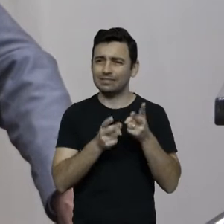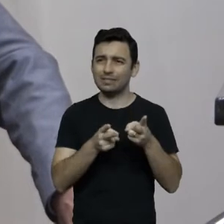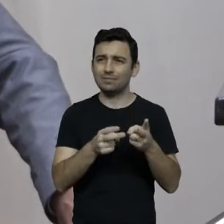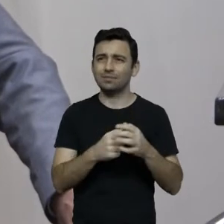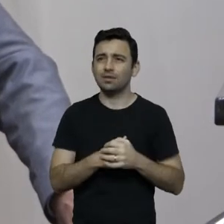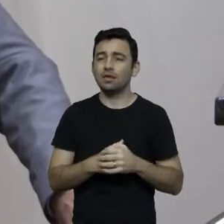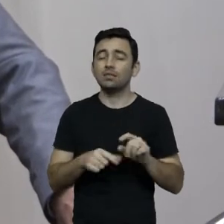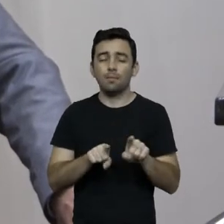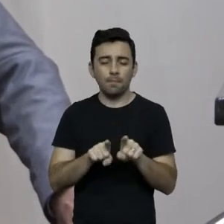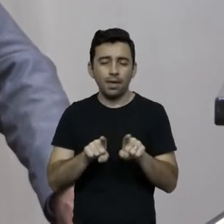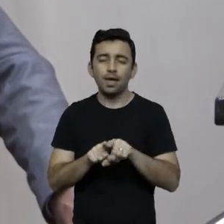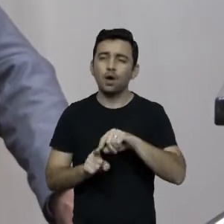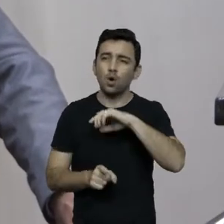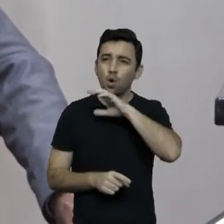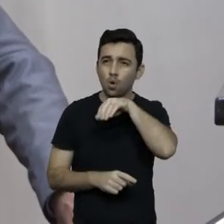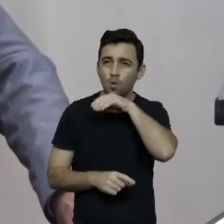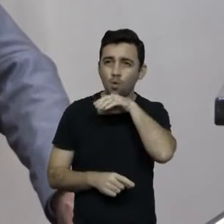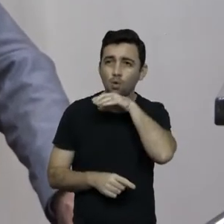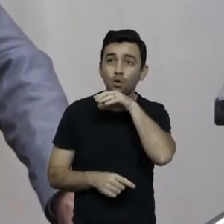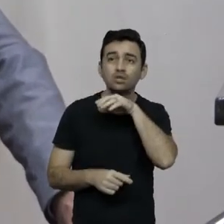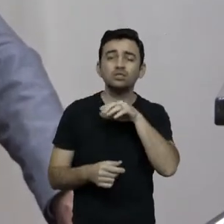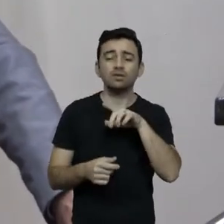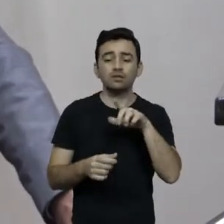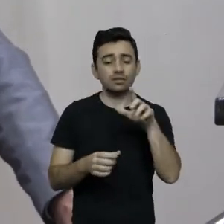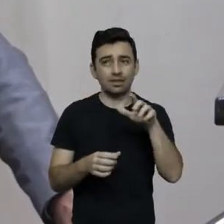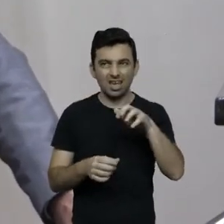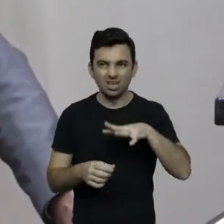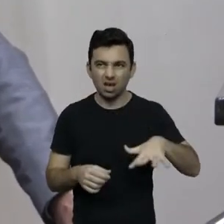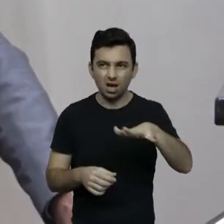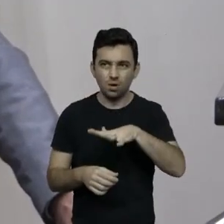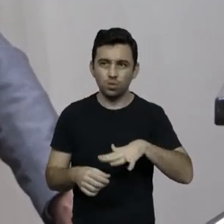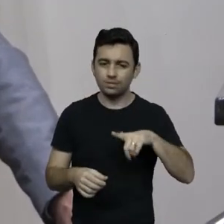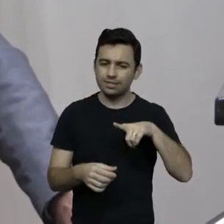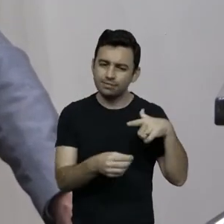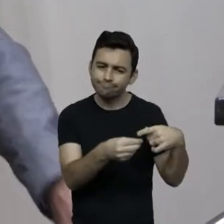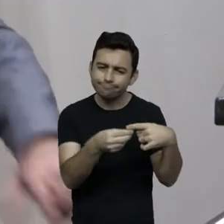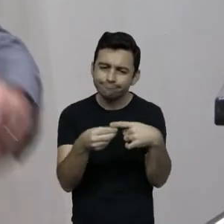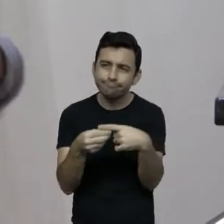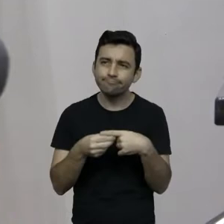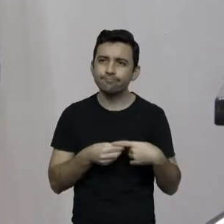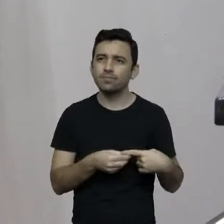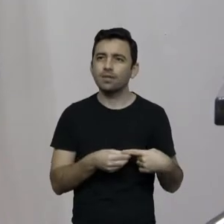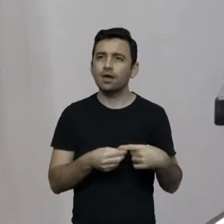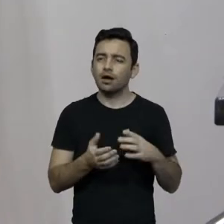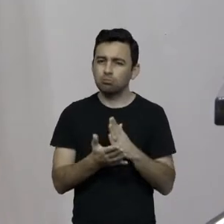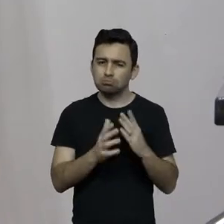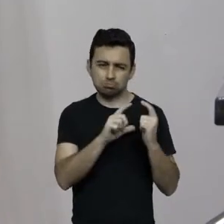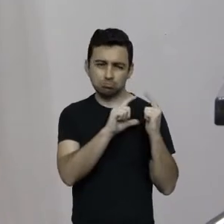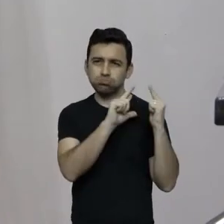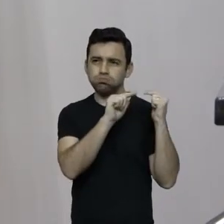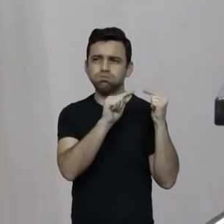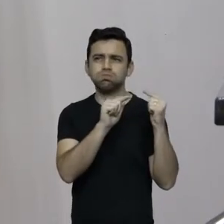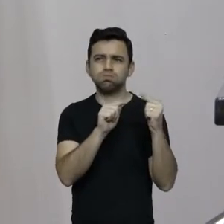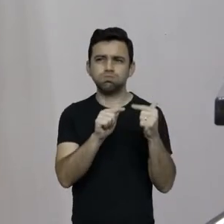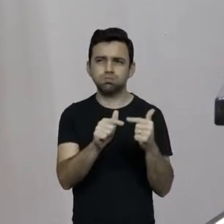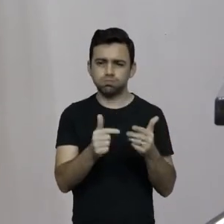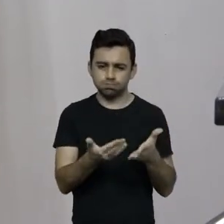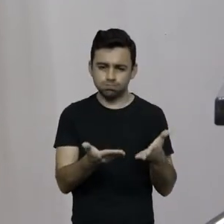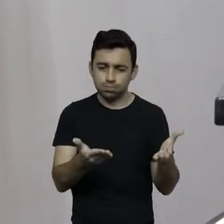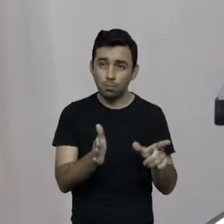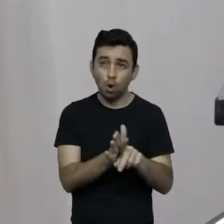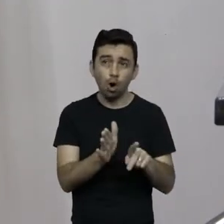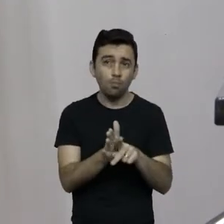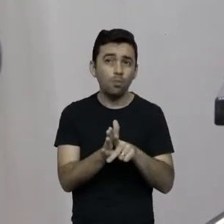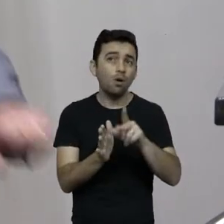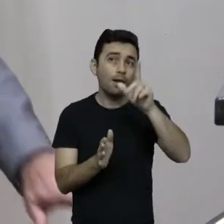Concórdia também tem alguns municípios especialmente aqueles com tradição alemã